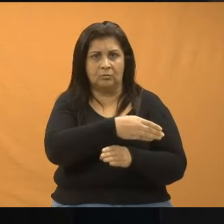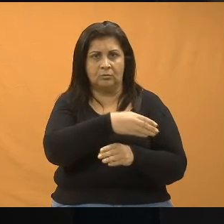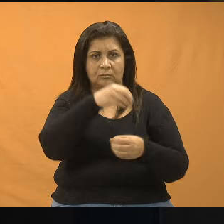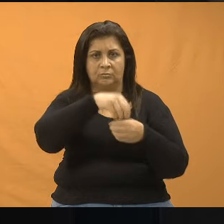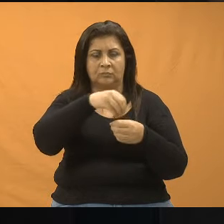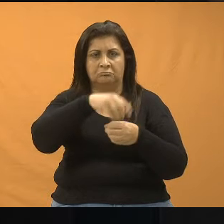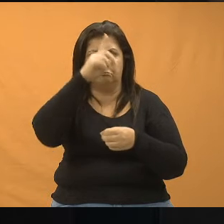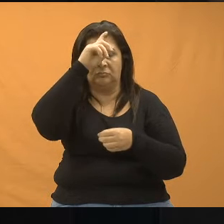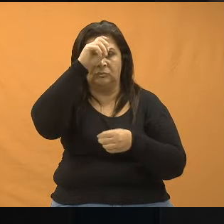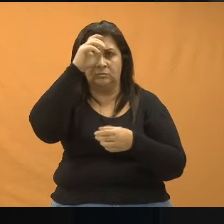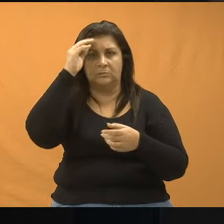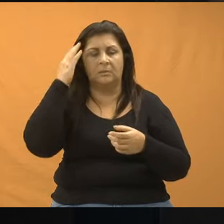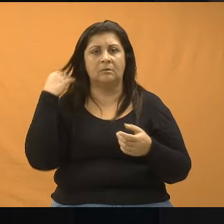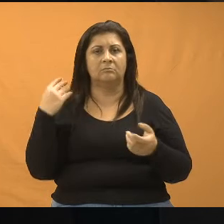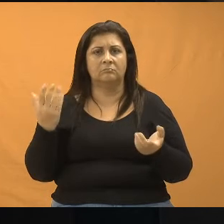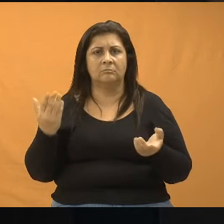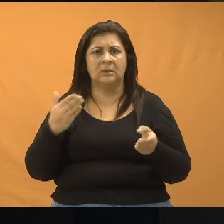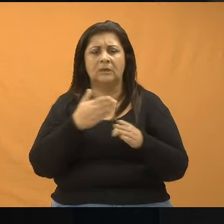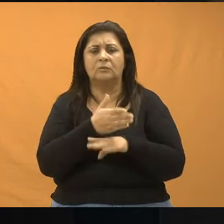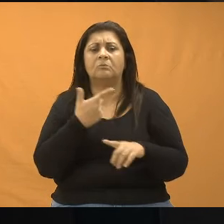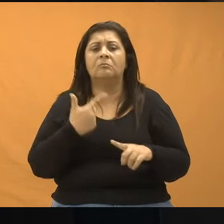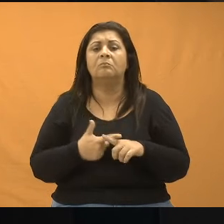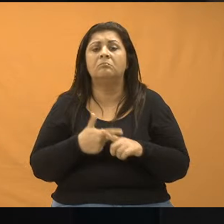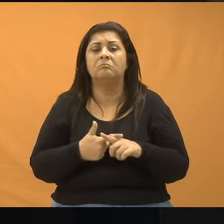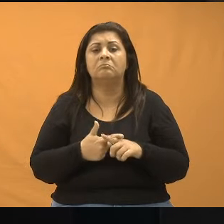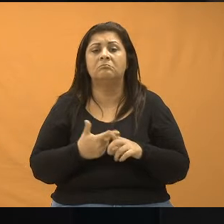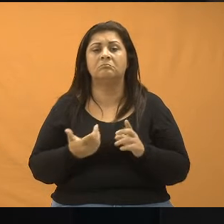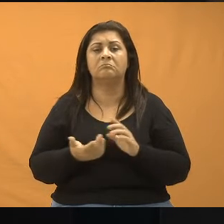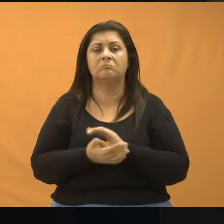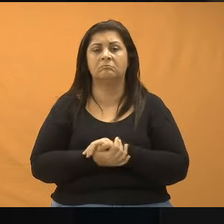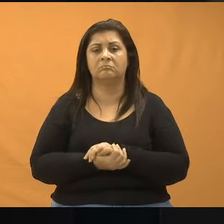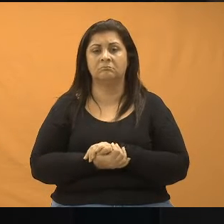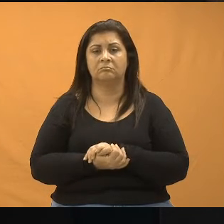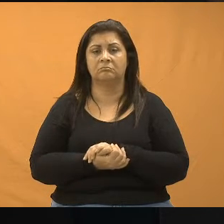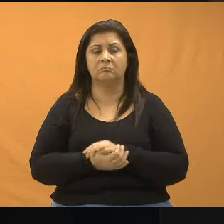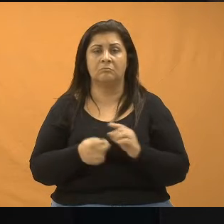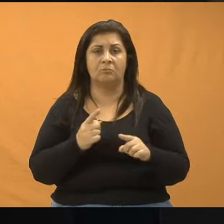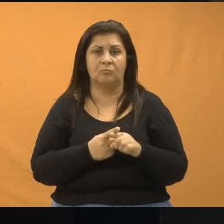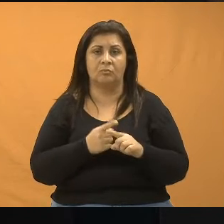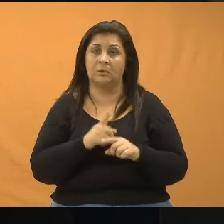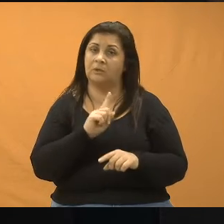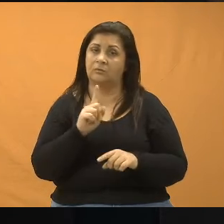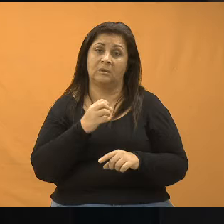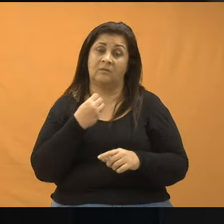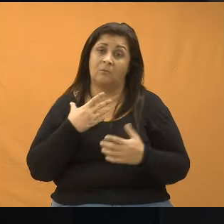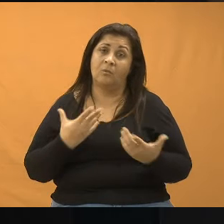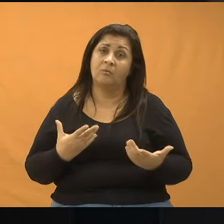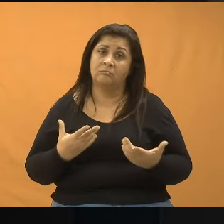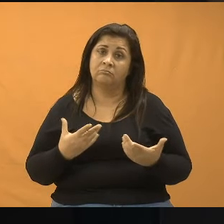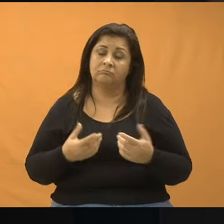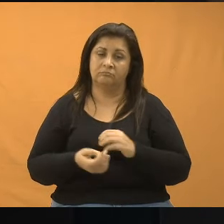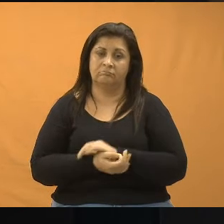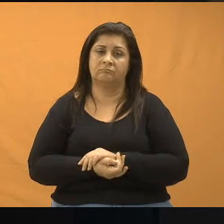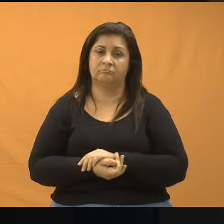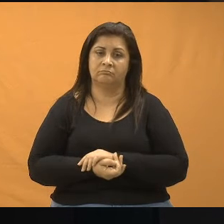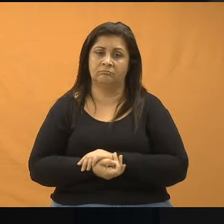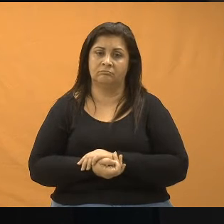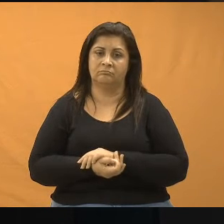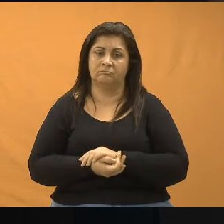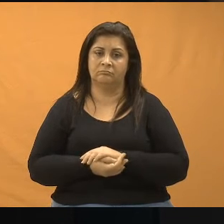2003. Interviu por quê? Porque não estava bem a situação da Santa Casa na mão da